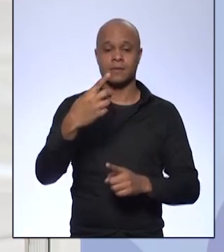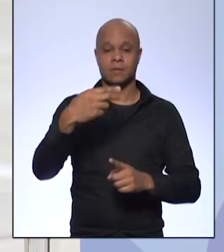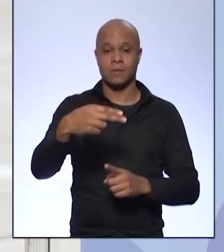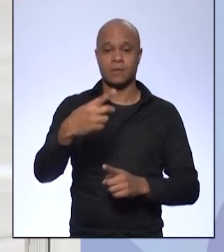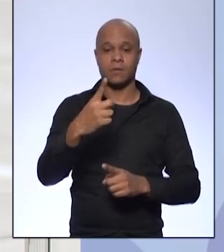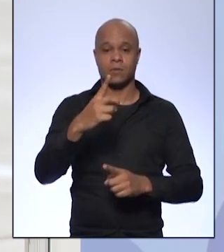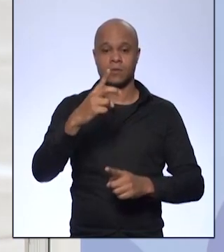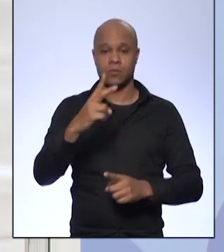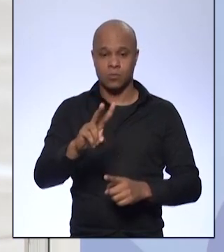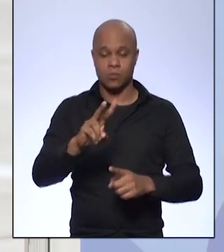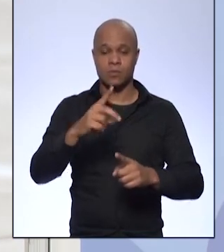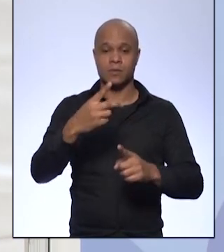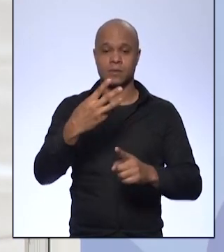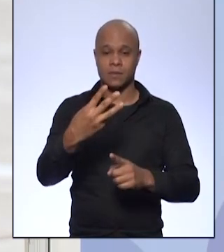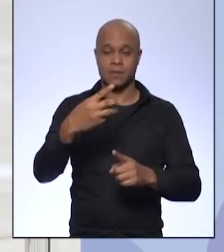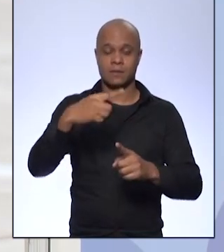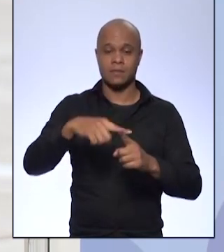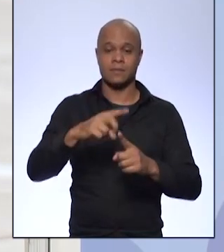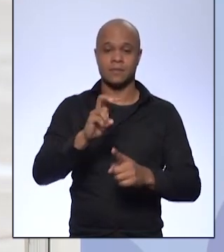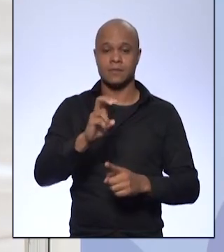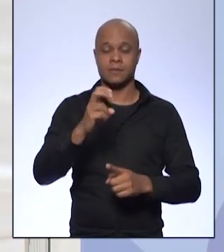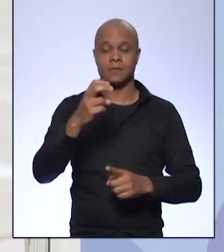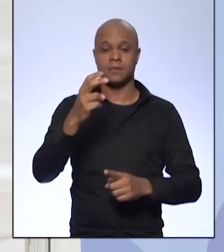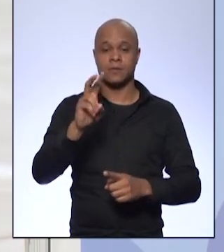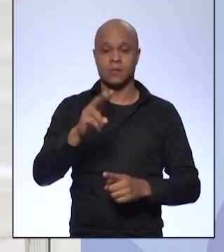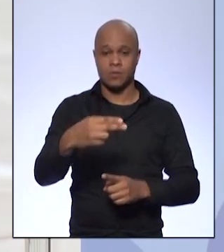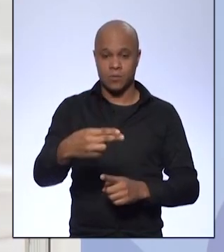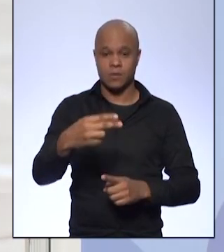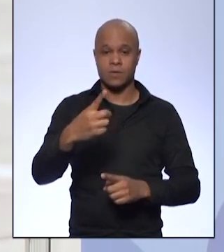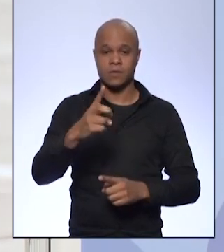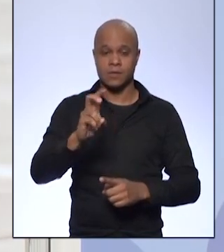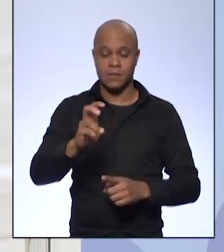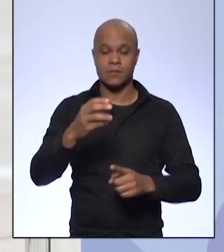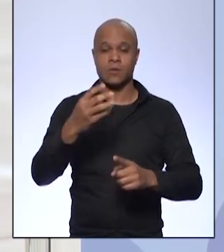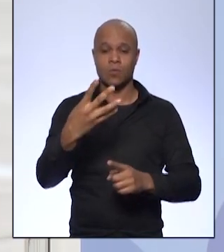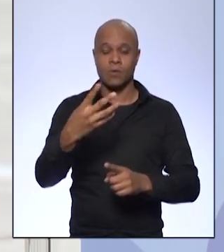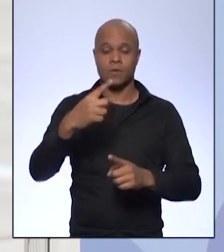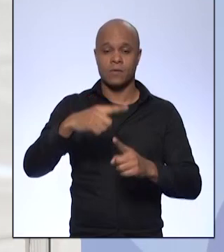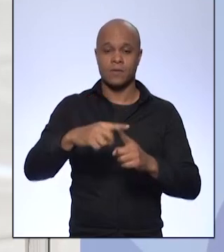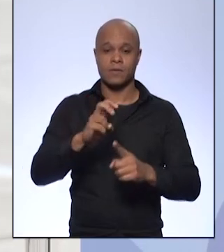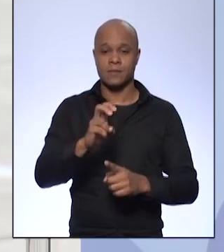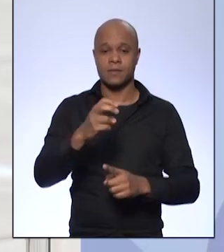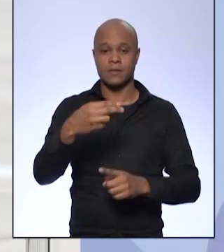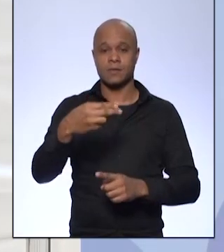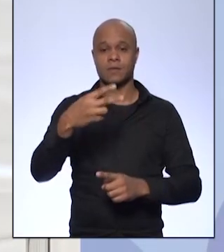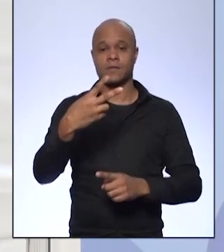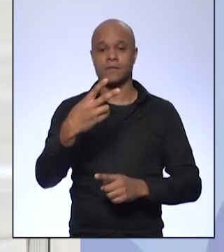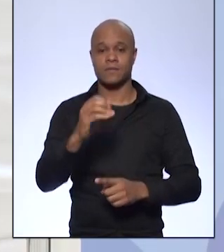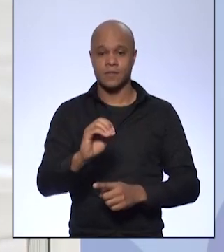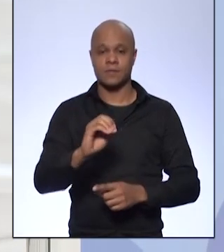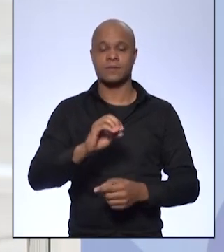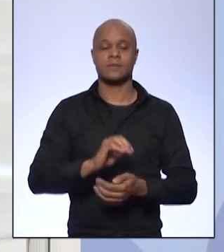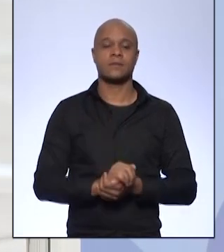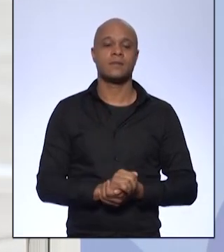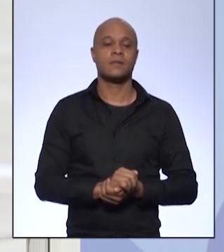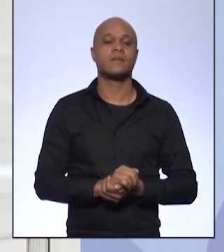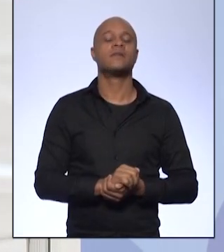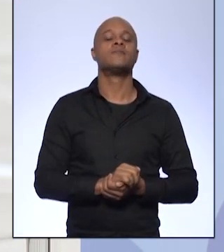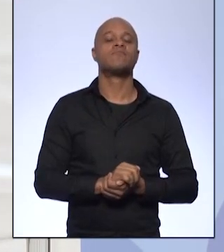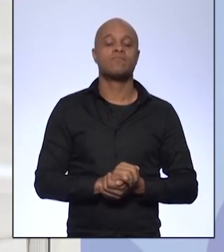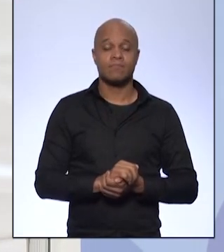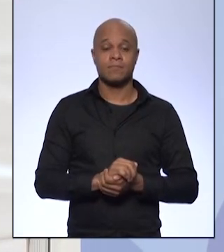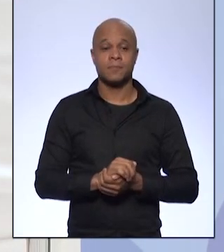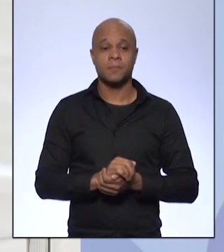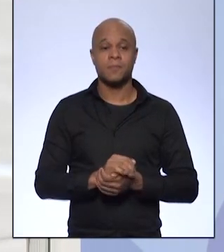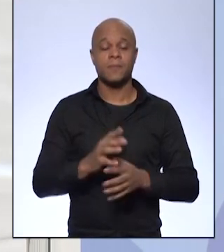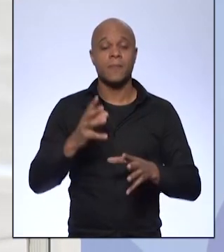3 vezes 5, 15. E 4 vezes 5, 20. Muito bem. Professora Roberta, quanto deu